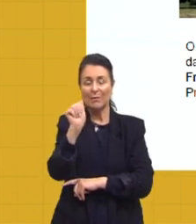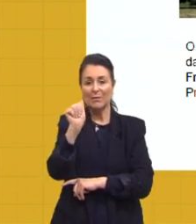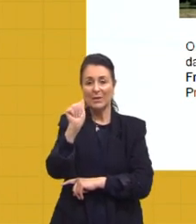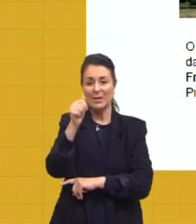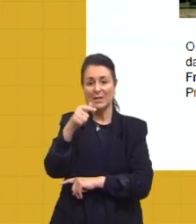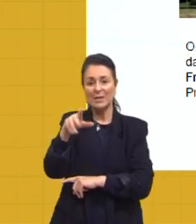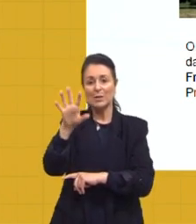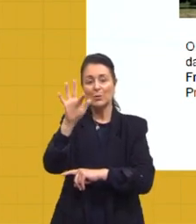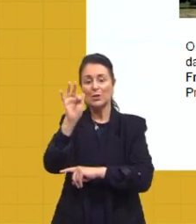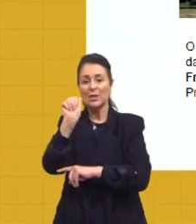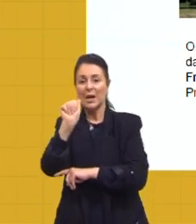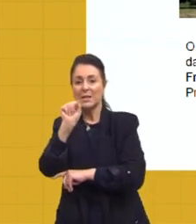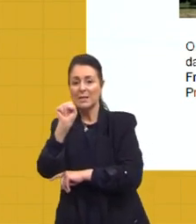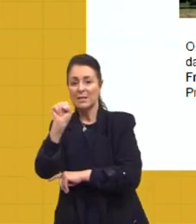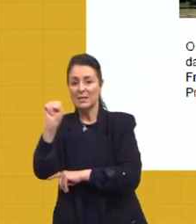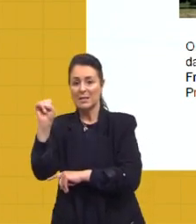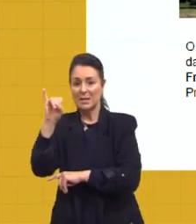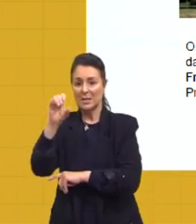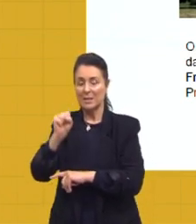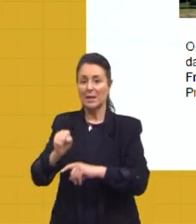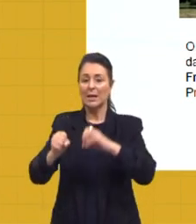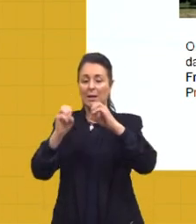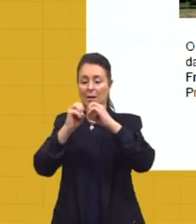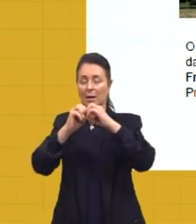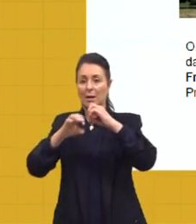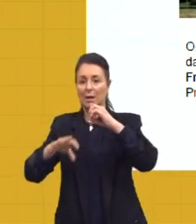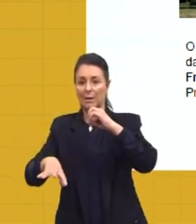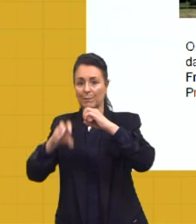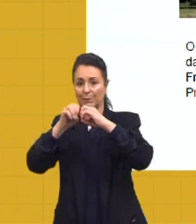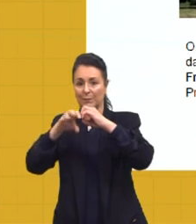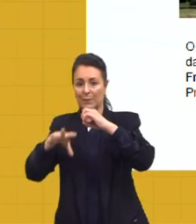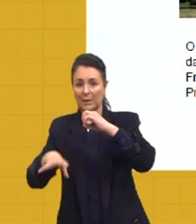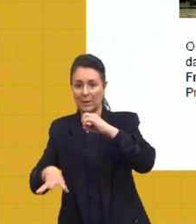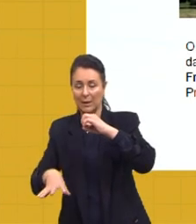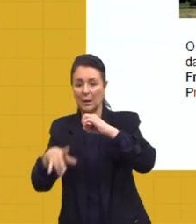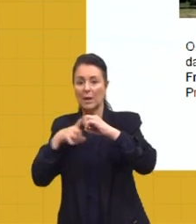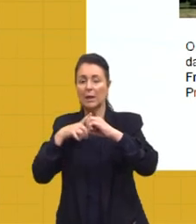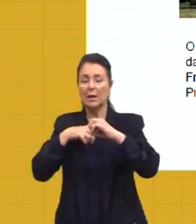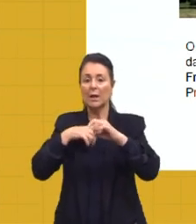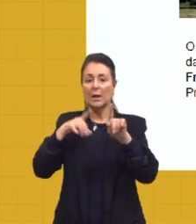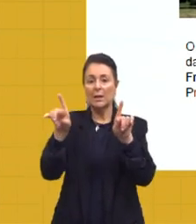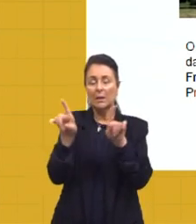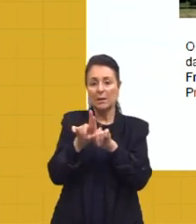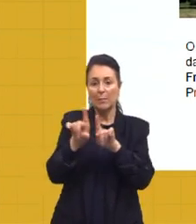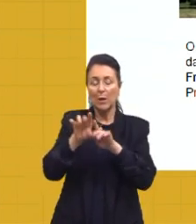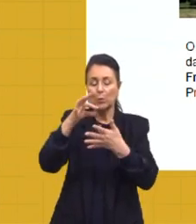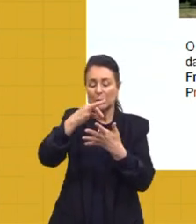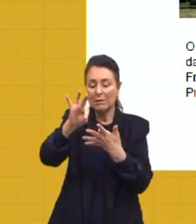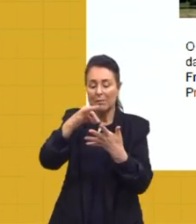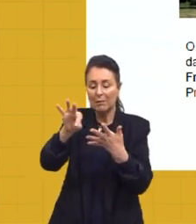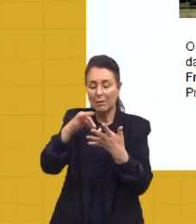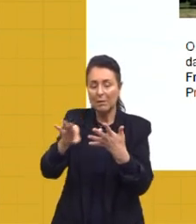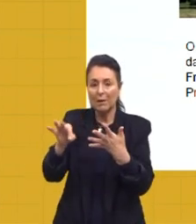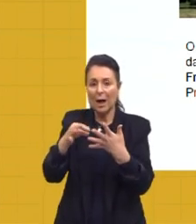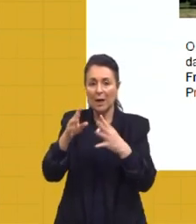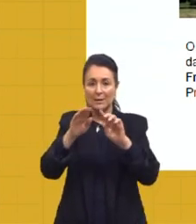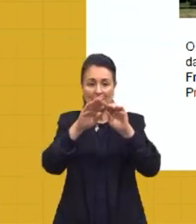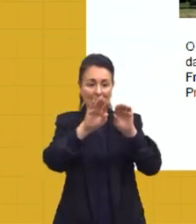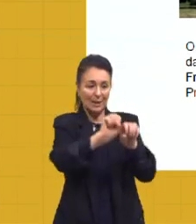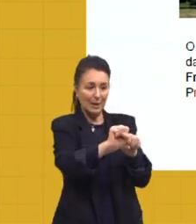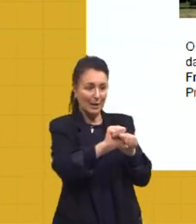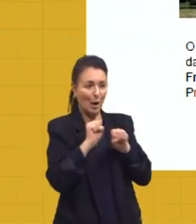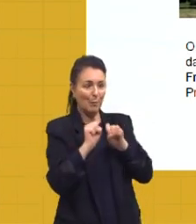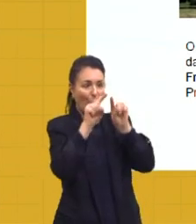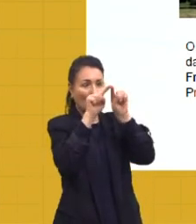nós temos toda essa arquitetura pensada pelo artista como também os detalhes em cima da porta